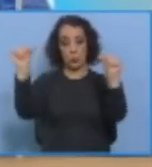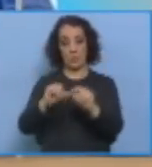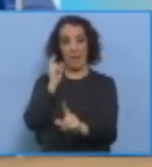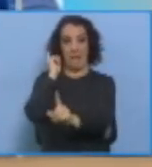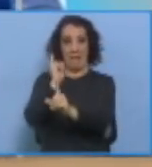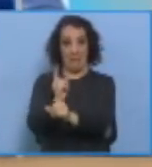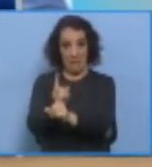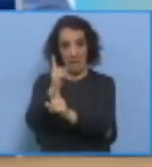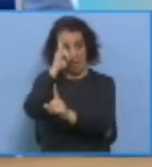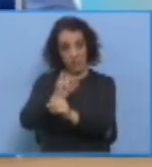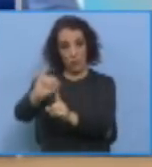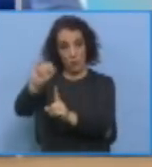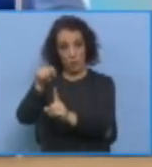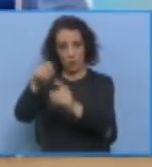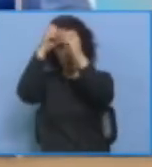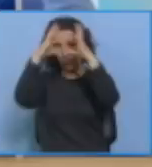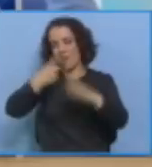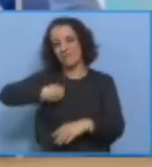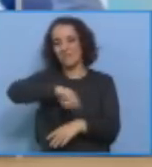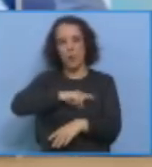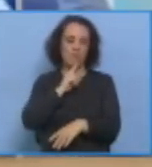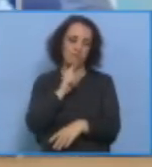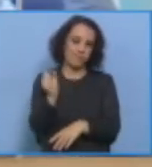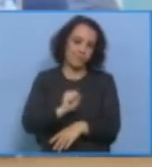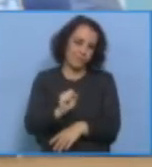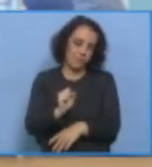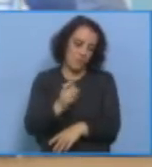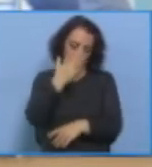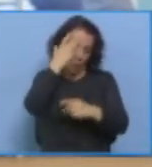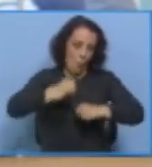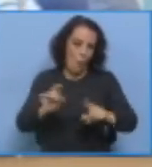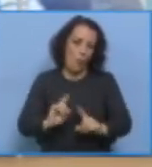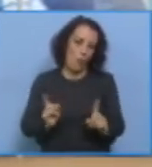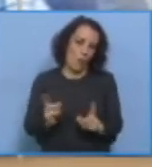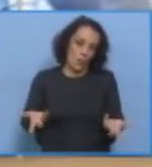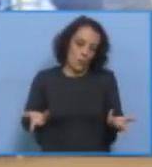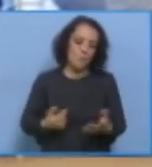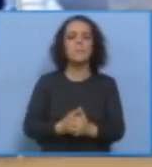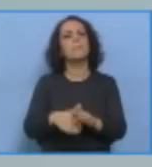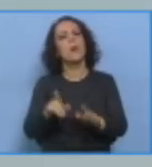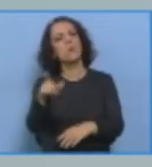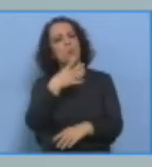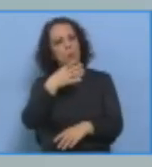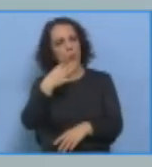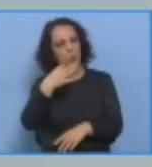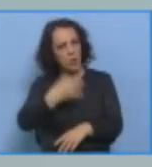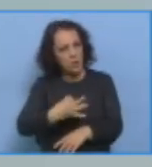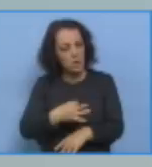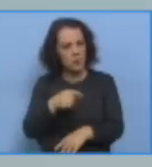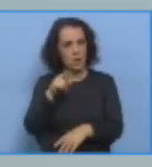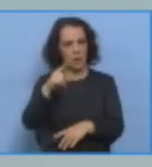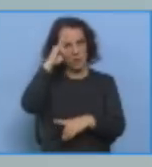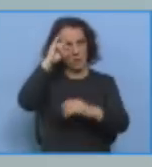facto uma ideologia com a qual nós não podemos concordar, subscrever e acompanhar. Mas acredita que há nessa